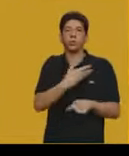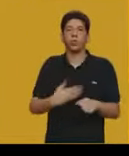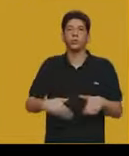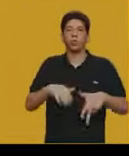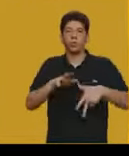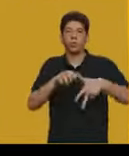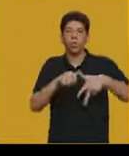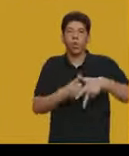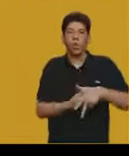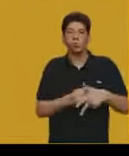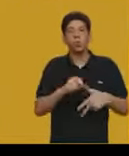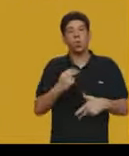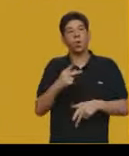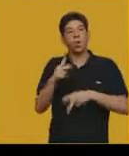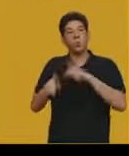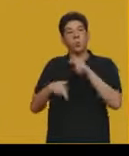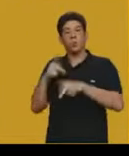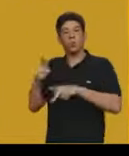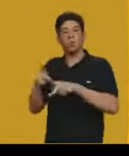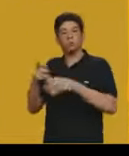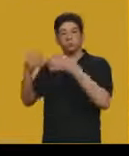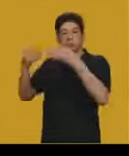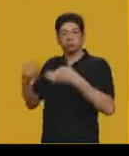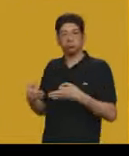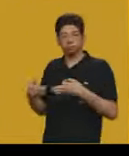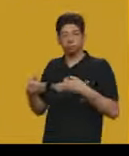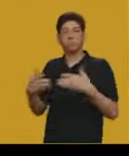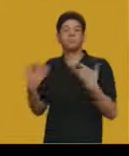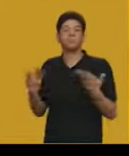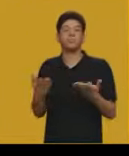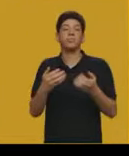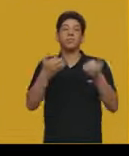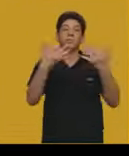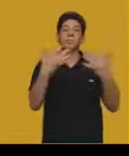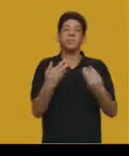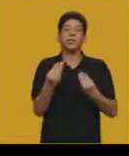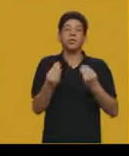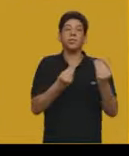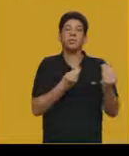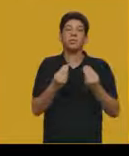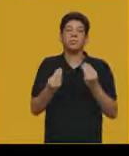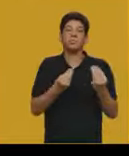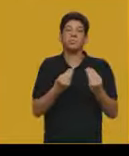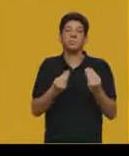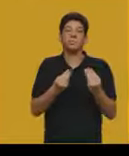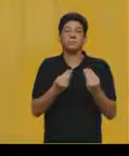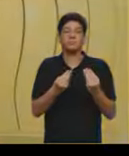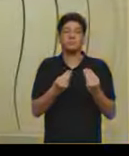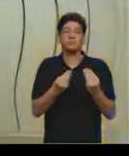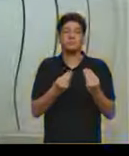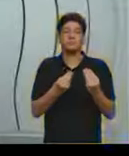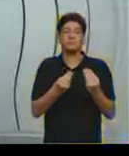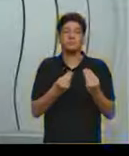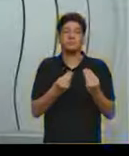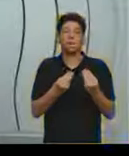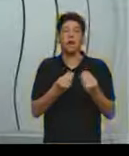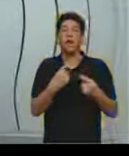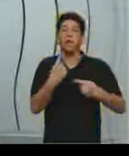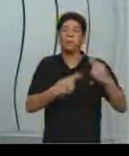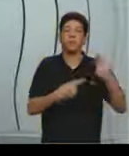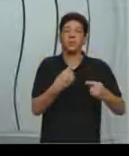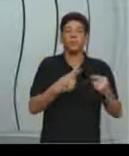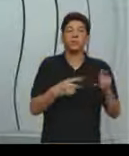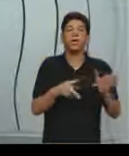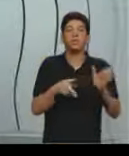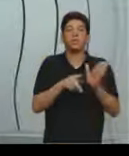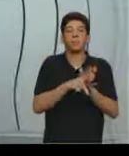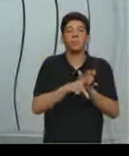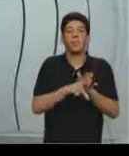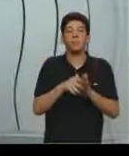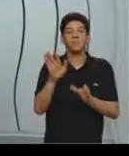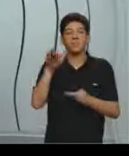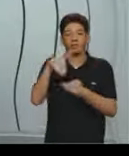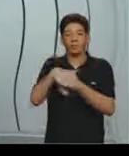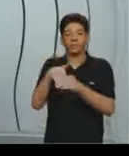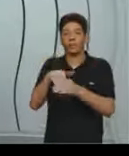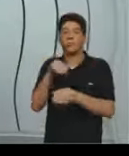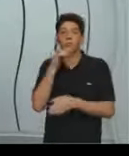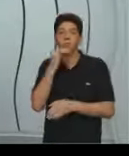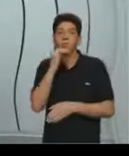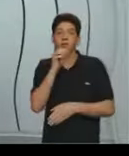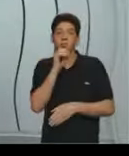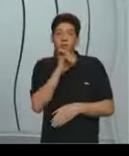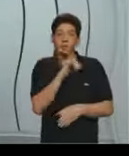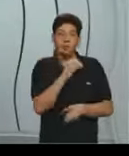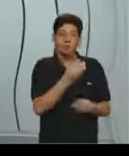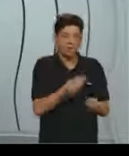que ele vai falar muito dessa lógica e como opção também ela parte do próprio processo eleitoral né se eu aceitei alguma coisa em troca